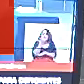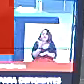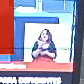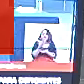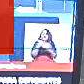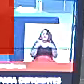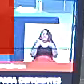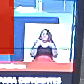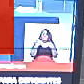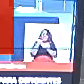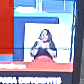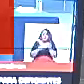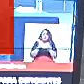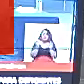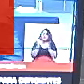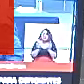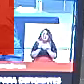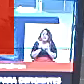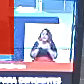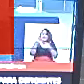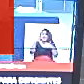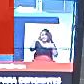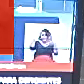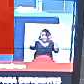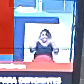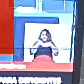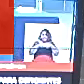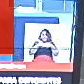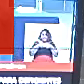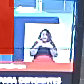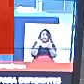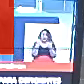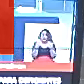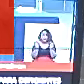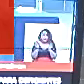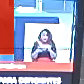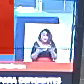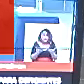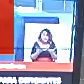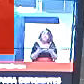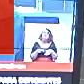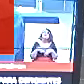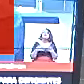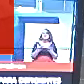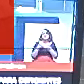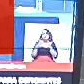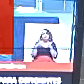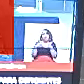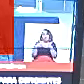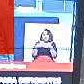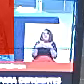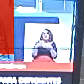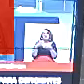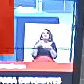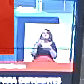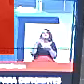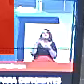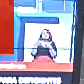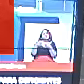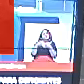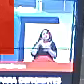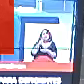um banho. Então, pessoal, essa comissão aí, doutor Maurício, doutor Wendel e demais pessoas, vamos pegar isso com muita